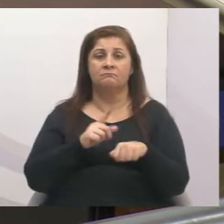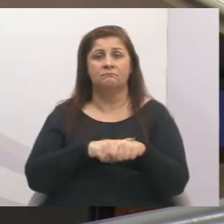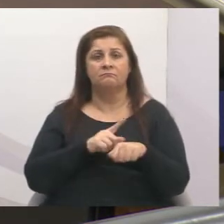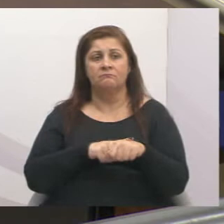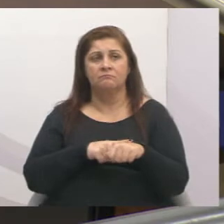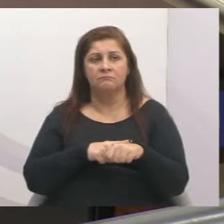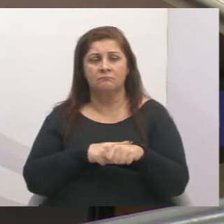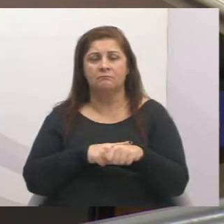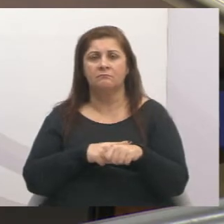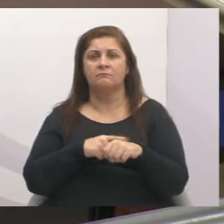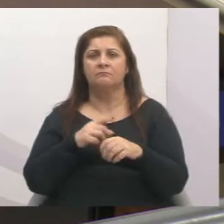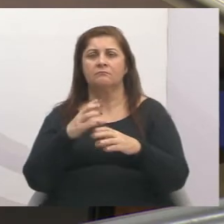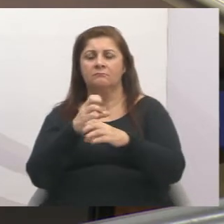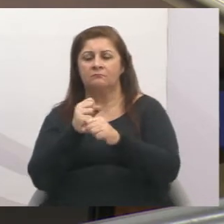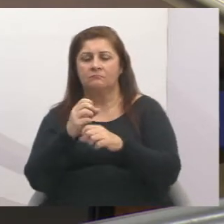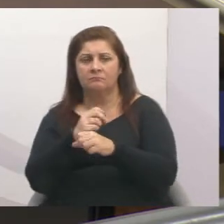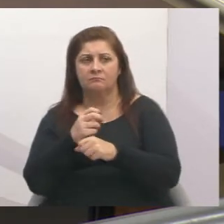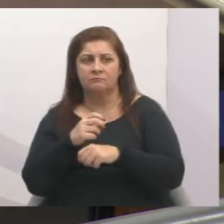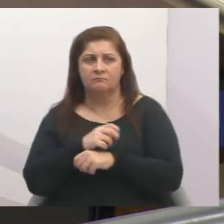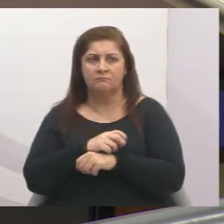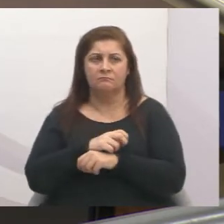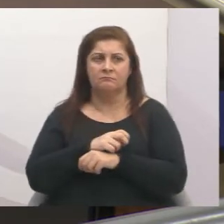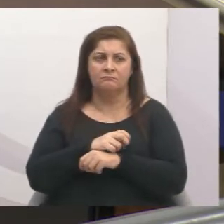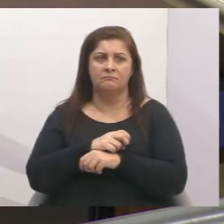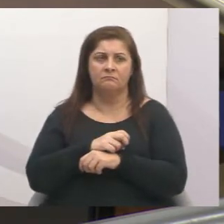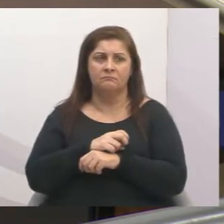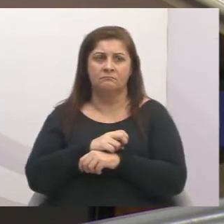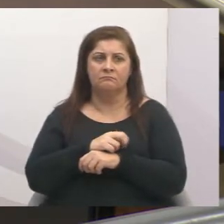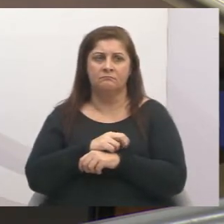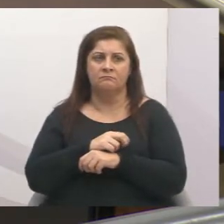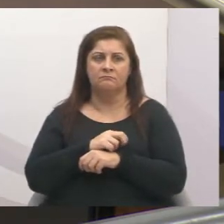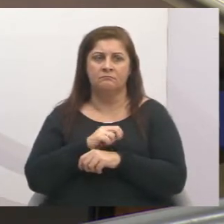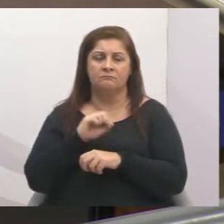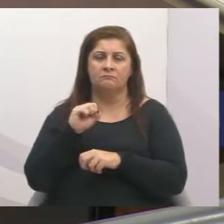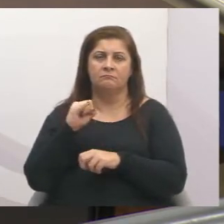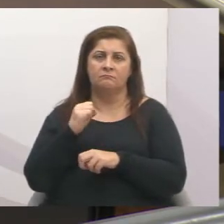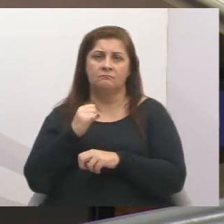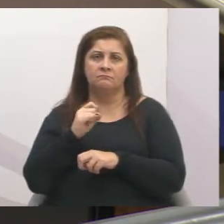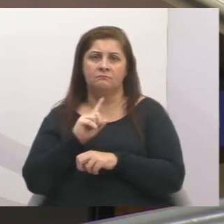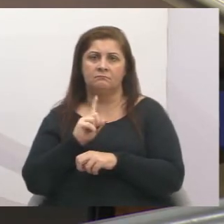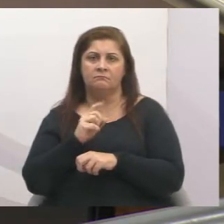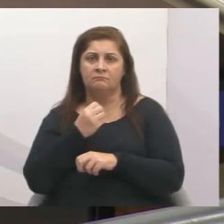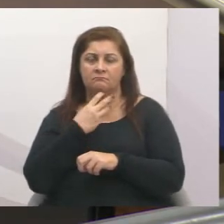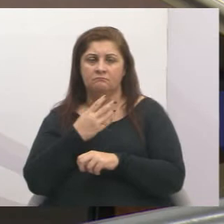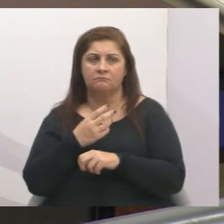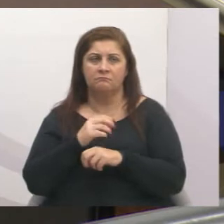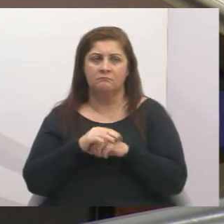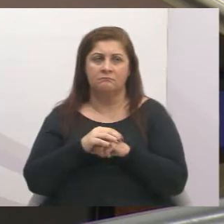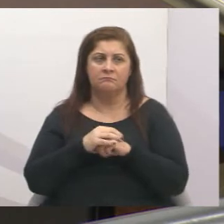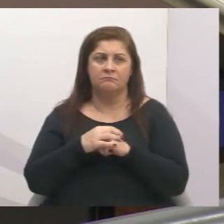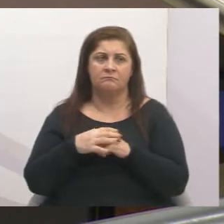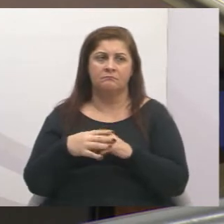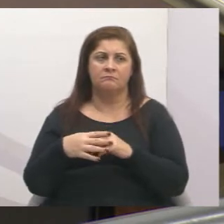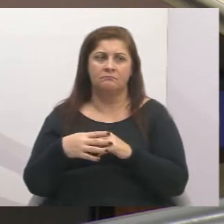este cálculo e, sei lá, se de repente a gente vê que ainda não ficou muito bom, pode ser que a gente tenha ainda